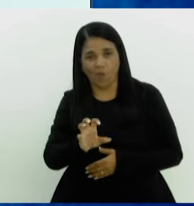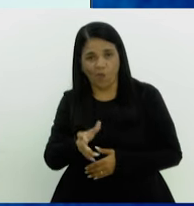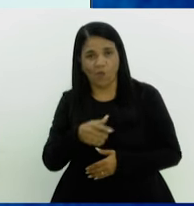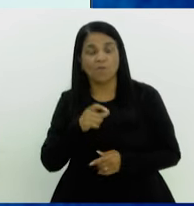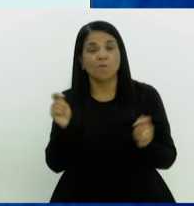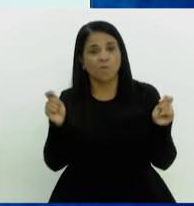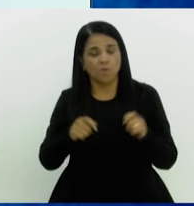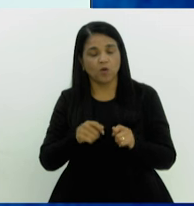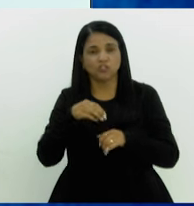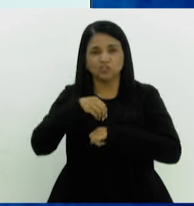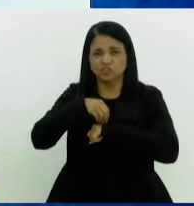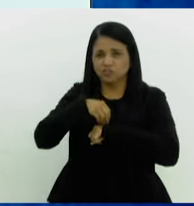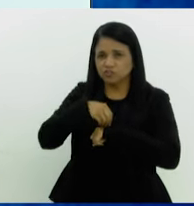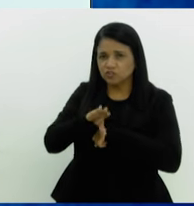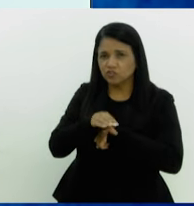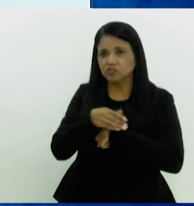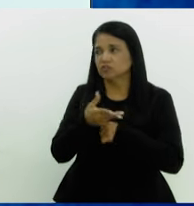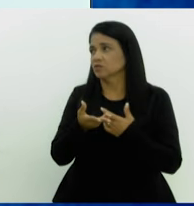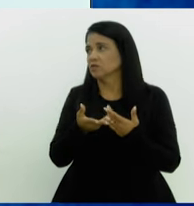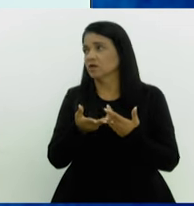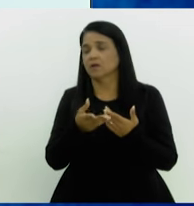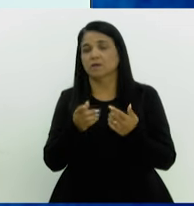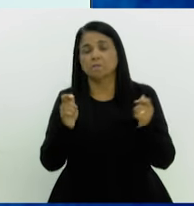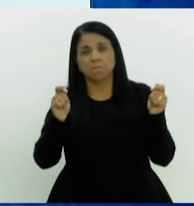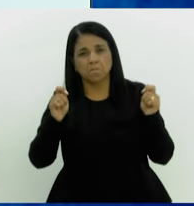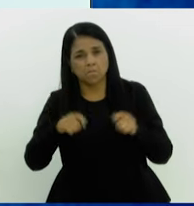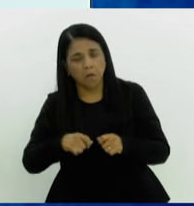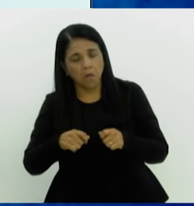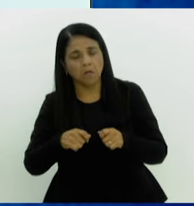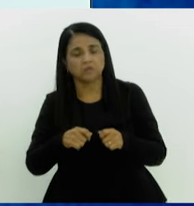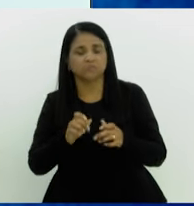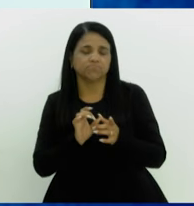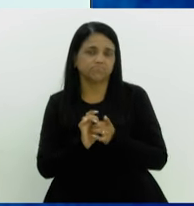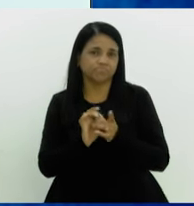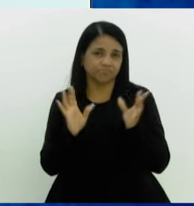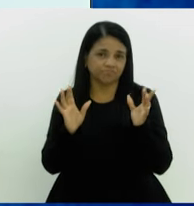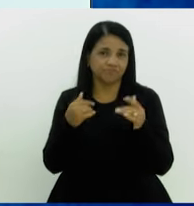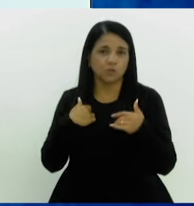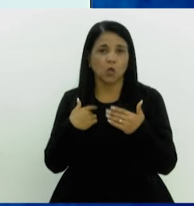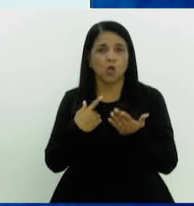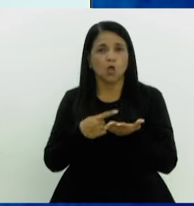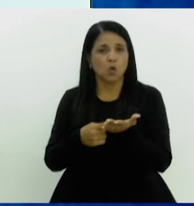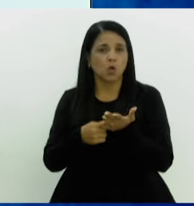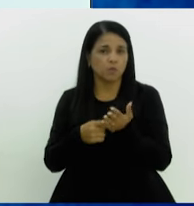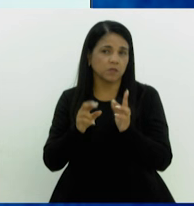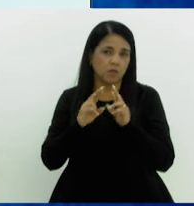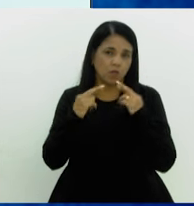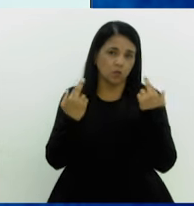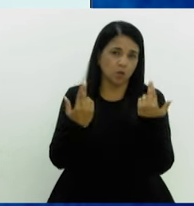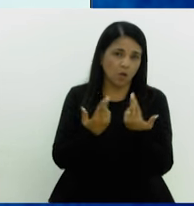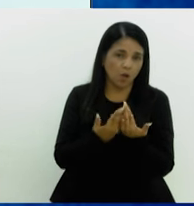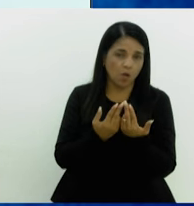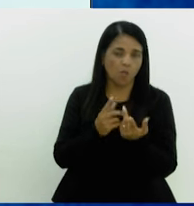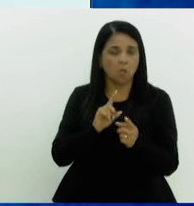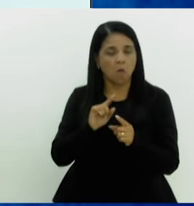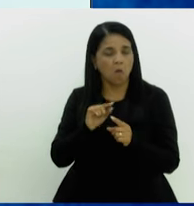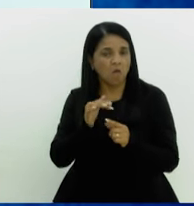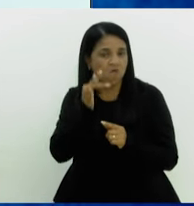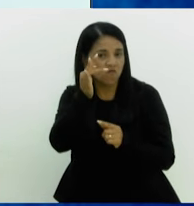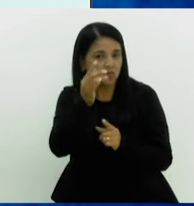sobre dicas do que vocês quiserem combinam reuniões aonde que vai ser o próximo